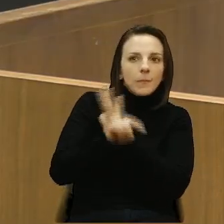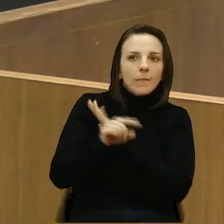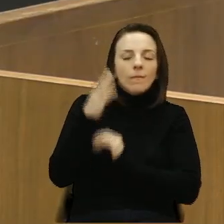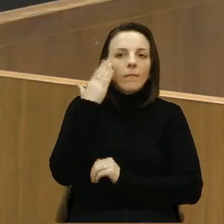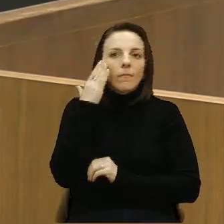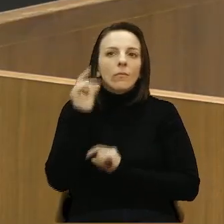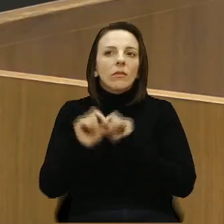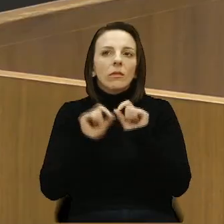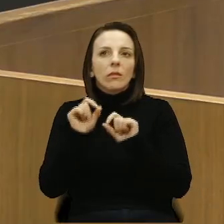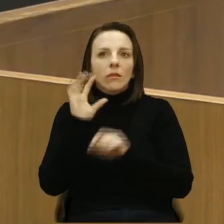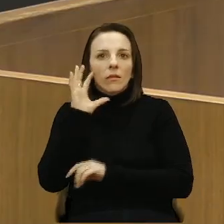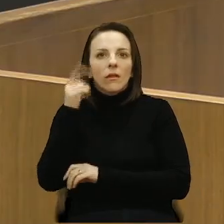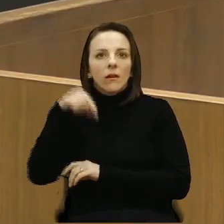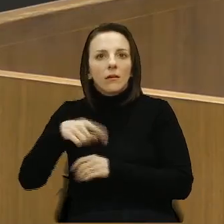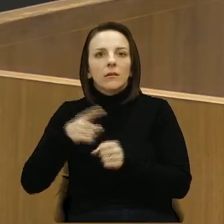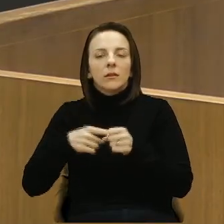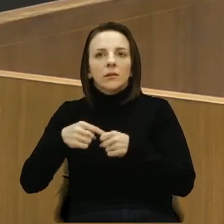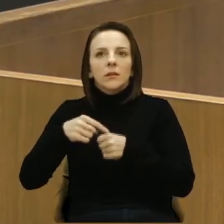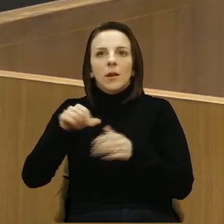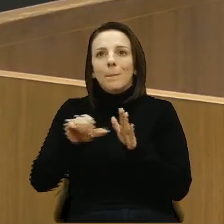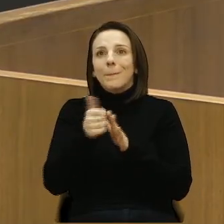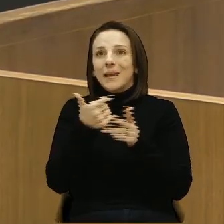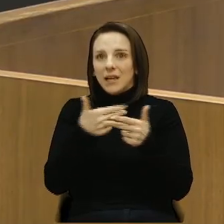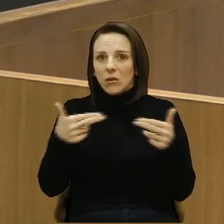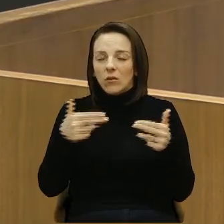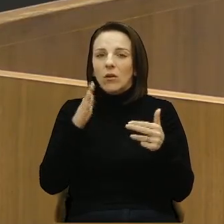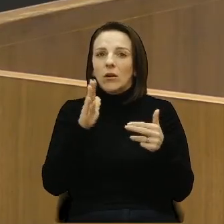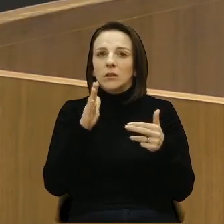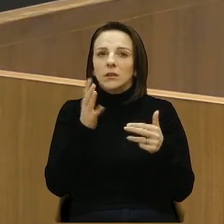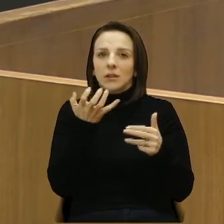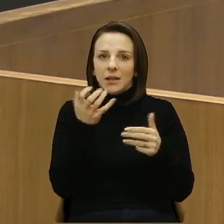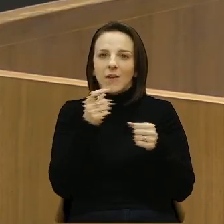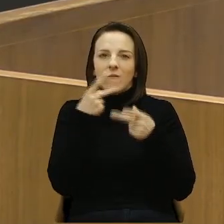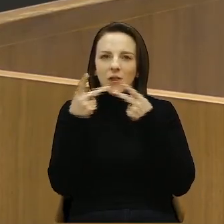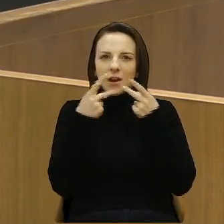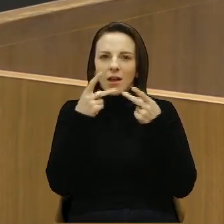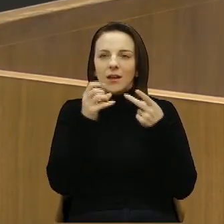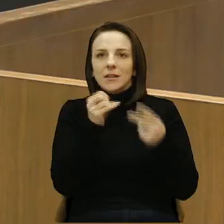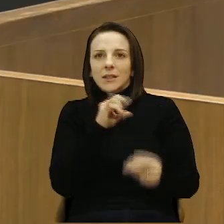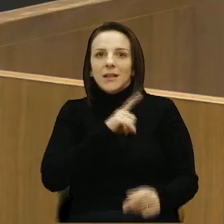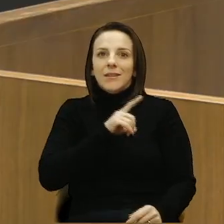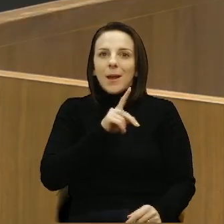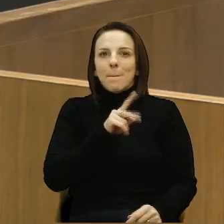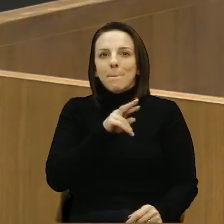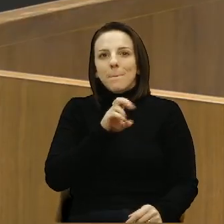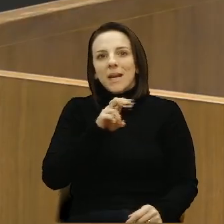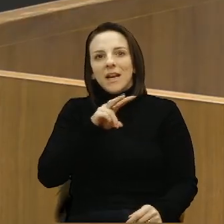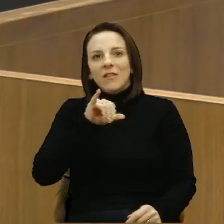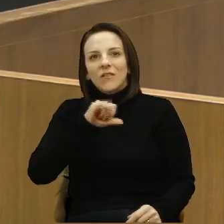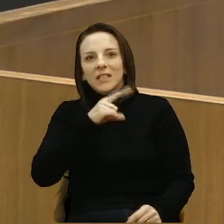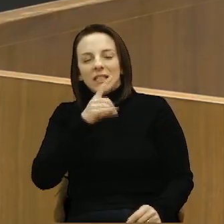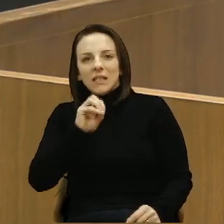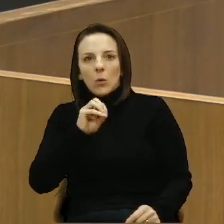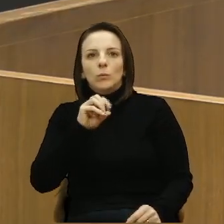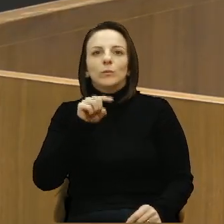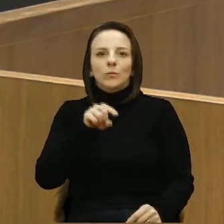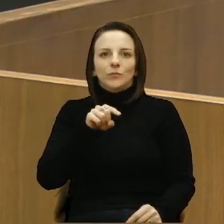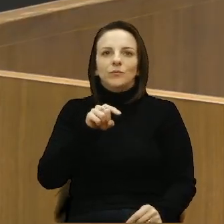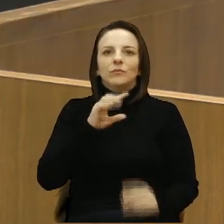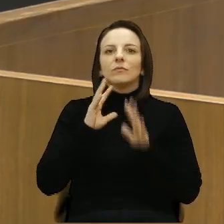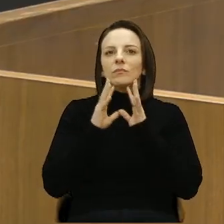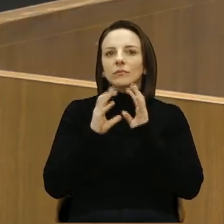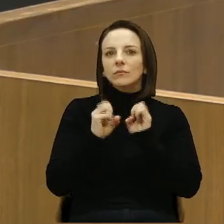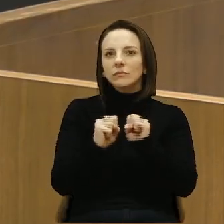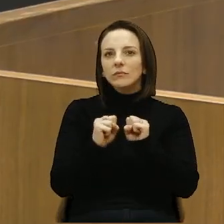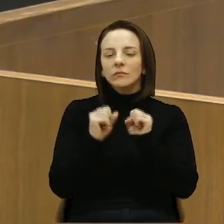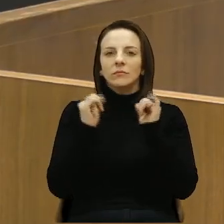primeiro questionamento que eu queria fazer é se há previsão. E gostaria de saber da Secretaria Municipal de Trânsito e Transporte se há